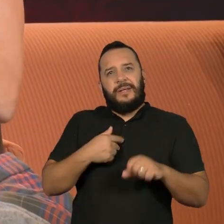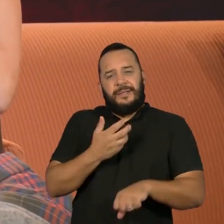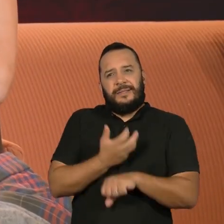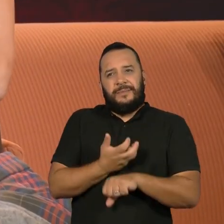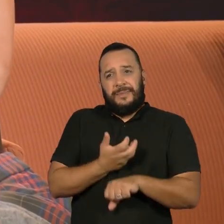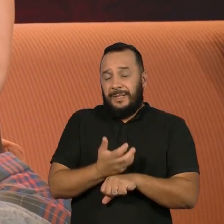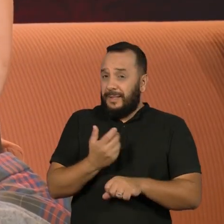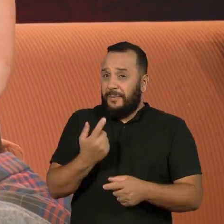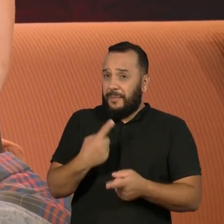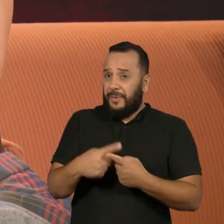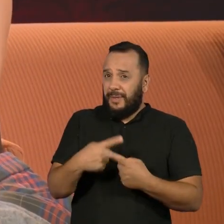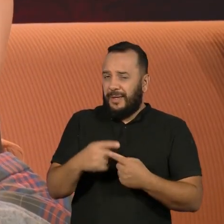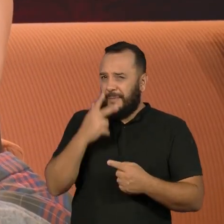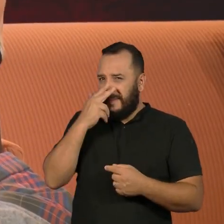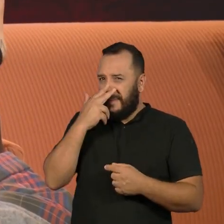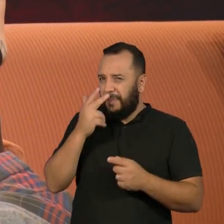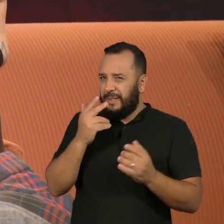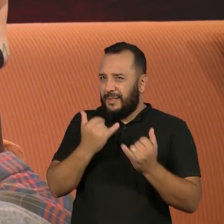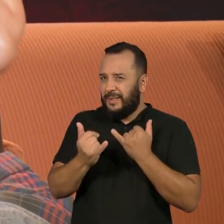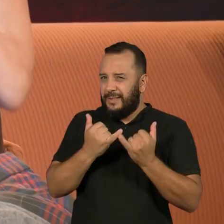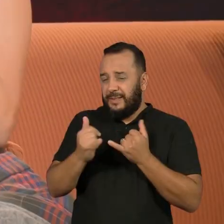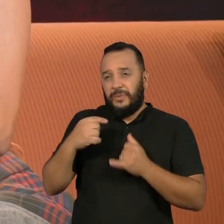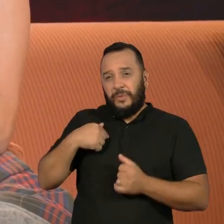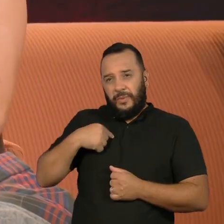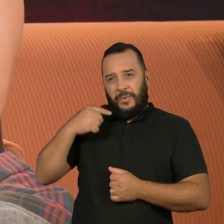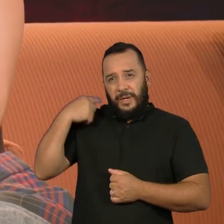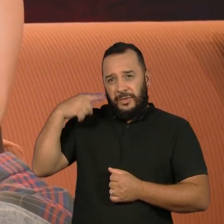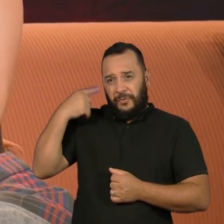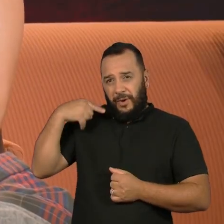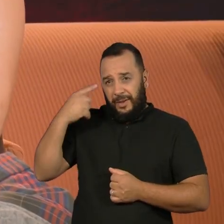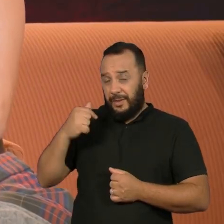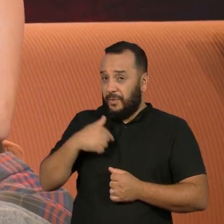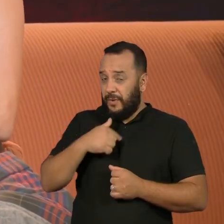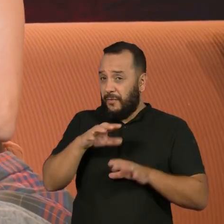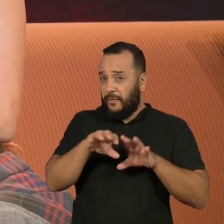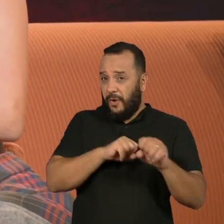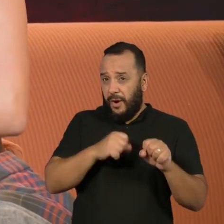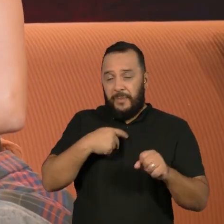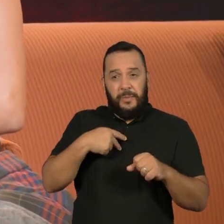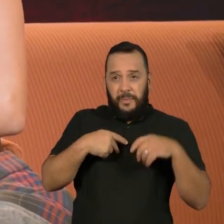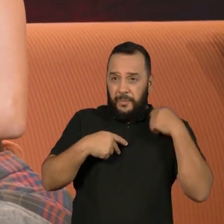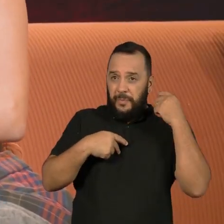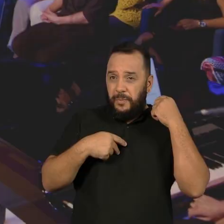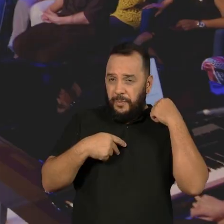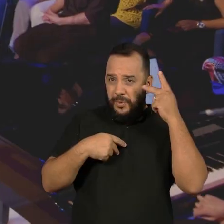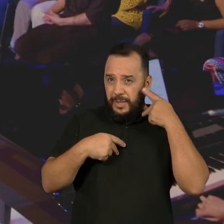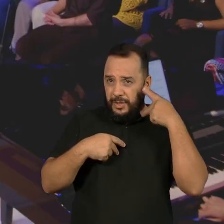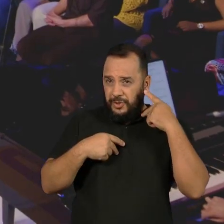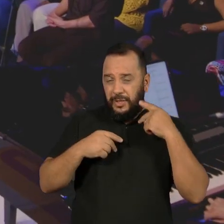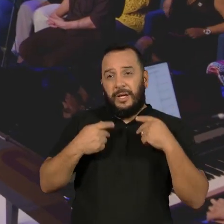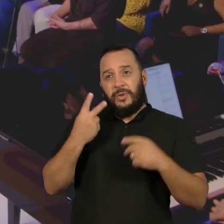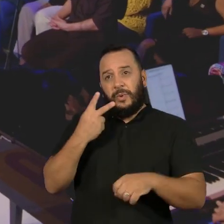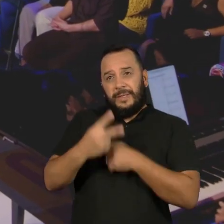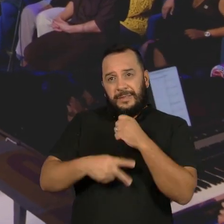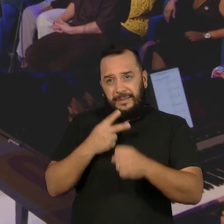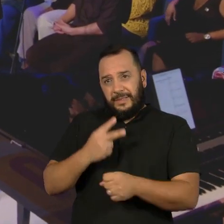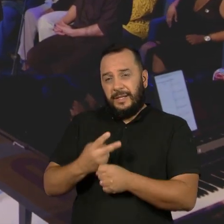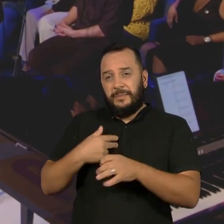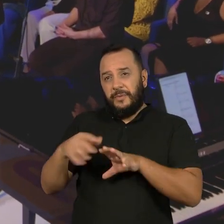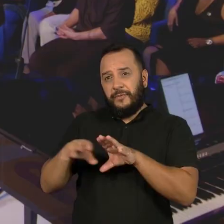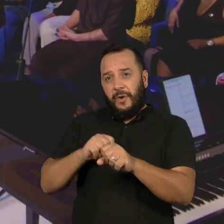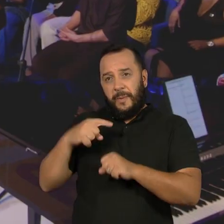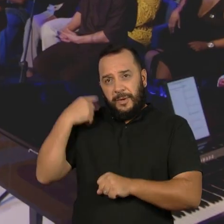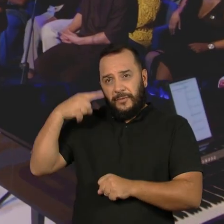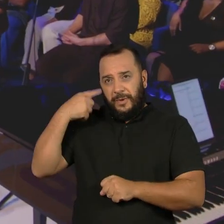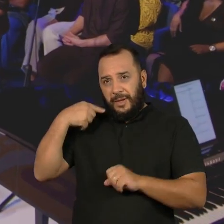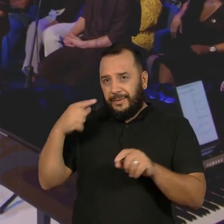ciência política é muito parecido com direito no início. Eu falei, bom, qualquer coisa eu me formo em política, faço mais 2 anos e me formo em direito. Estou ali.